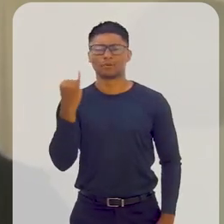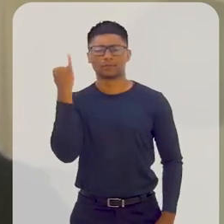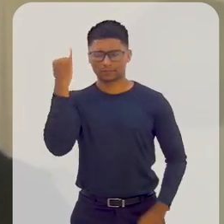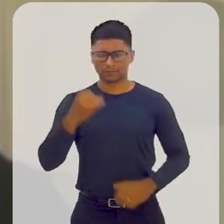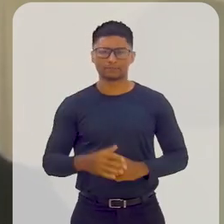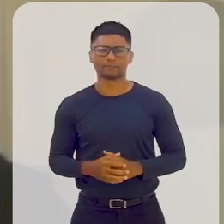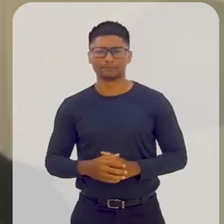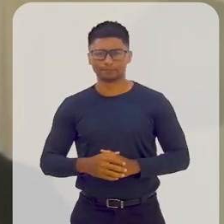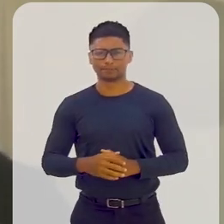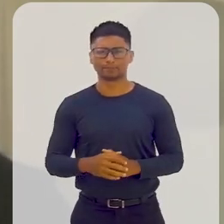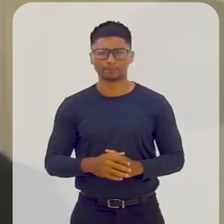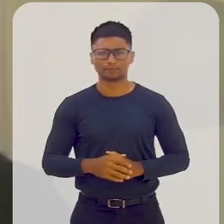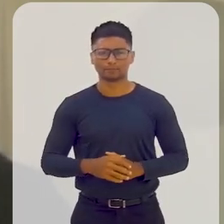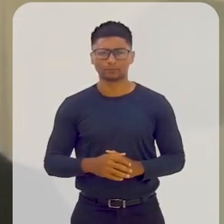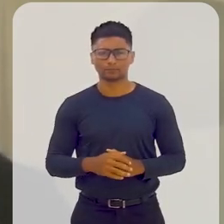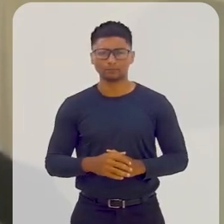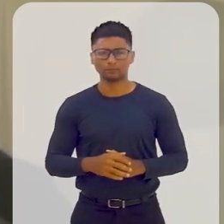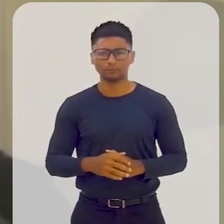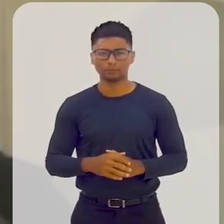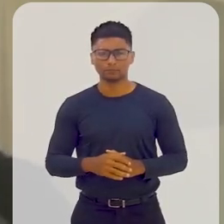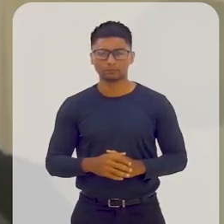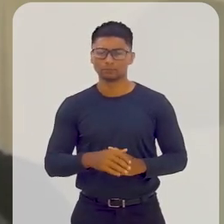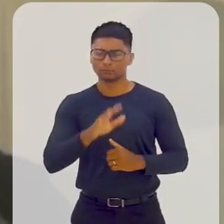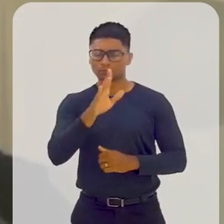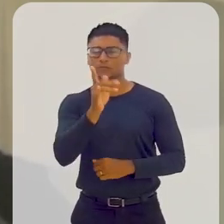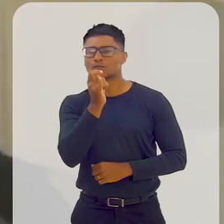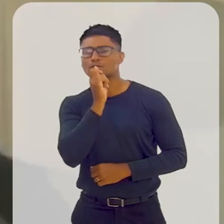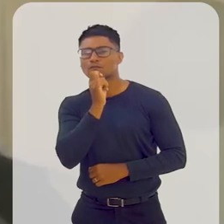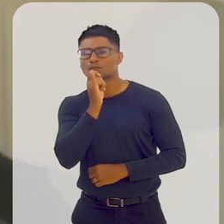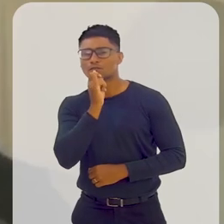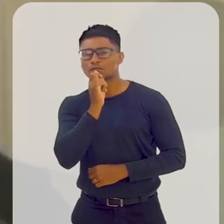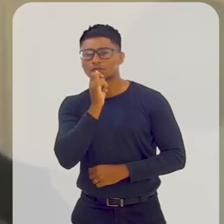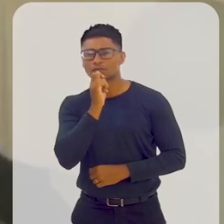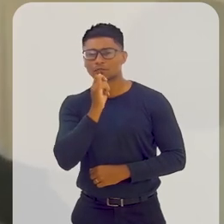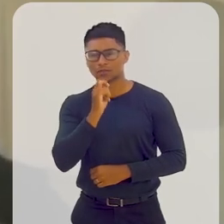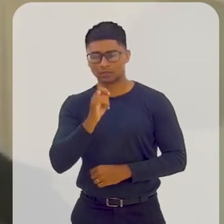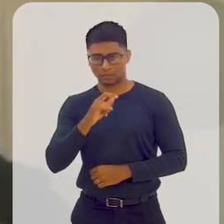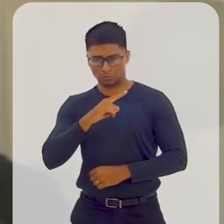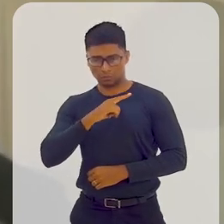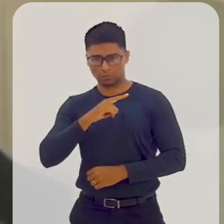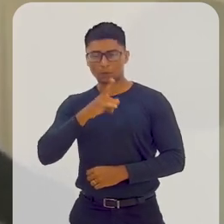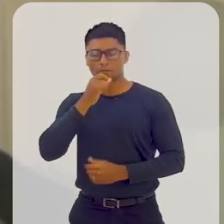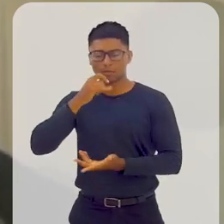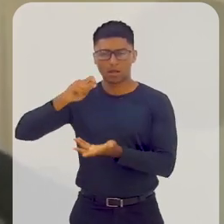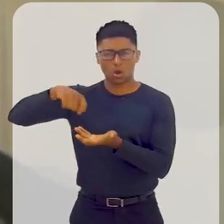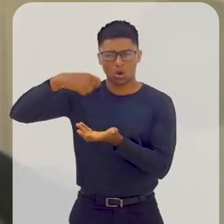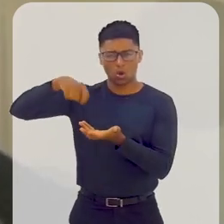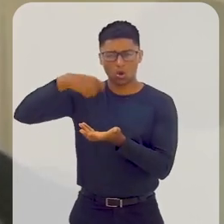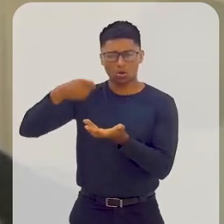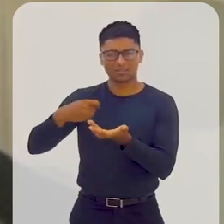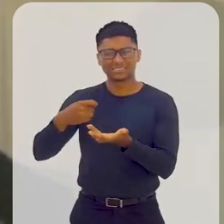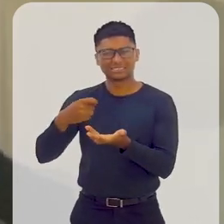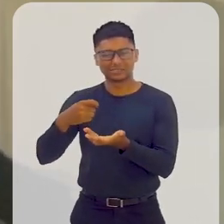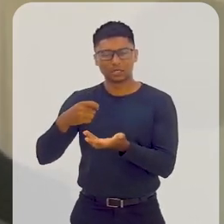importância fundamental nesse assunto. Vou te dar só um exemplo: as toxoinfecções